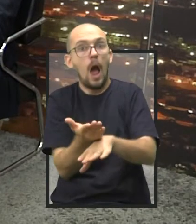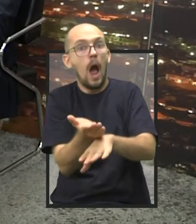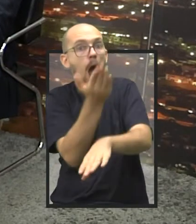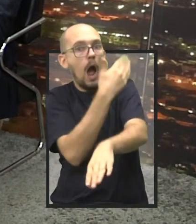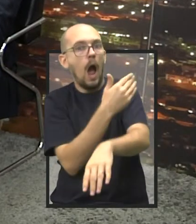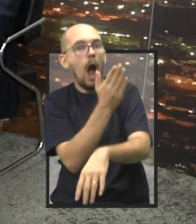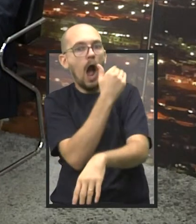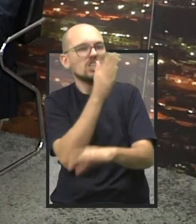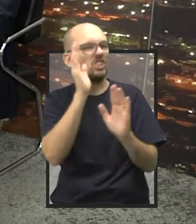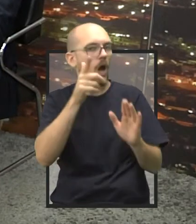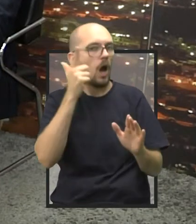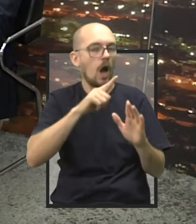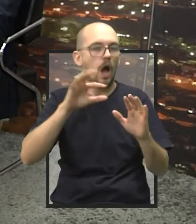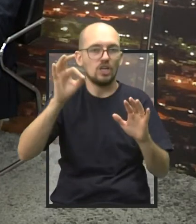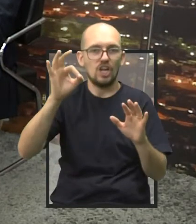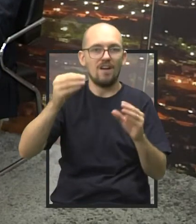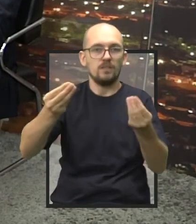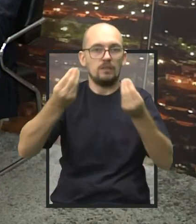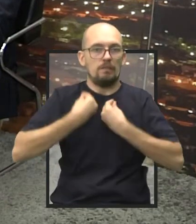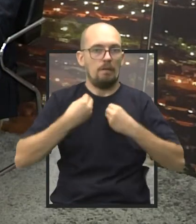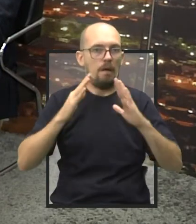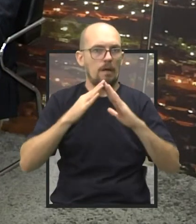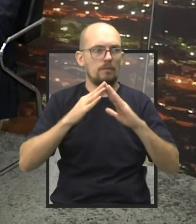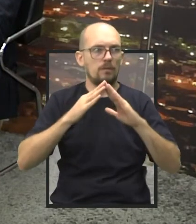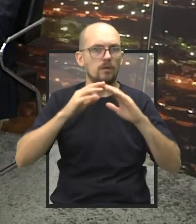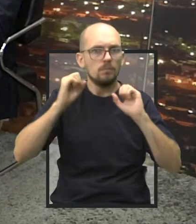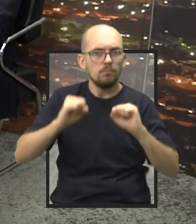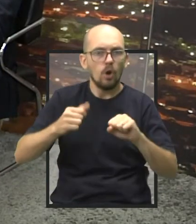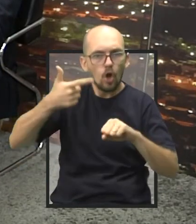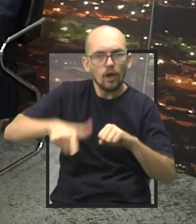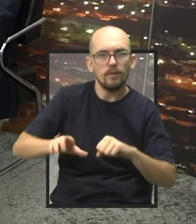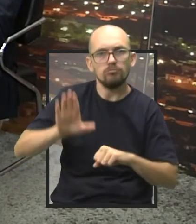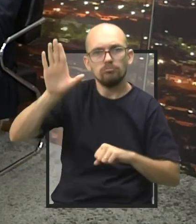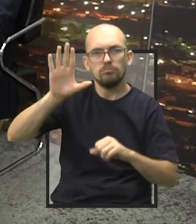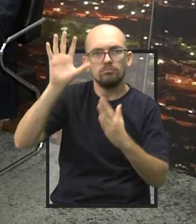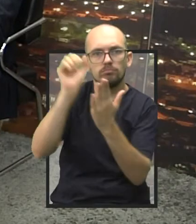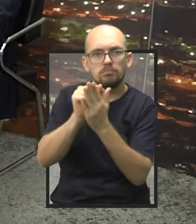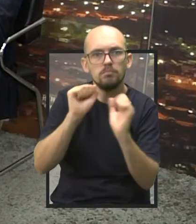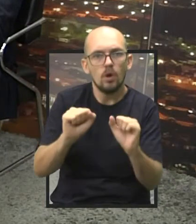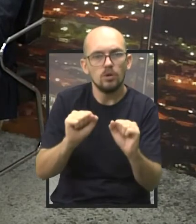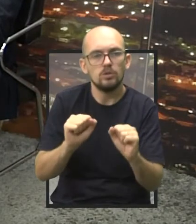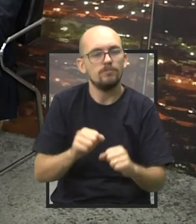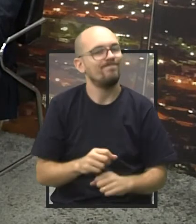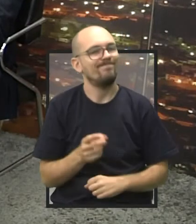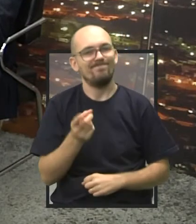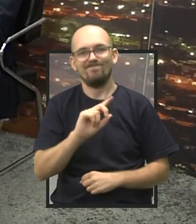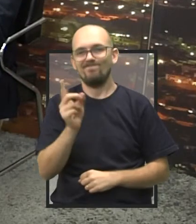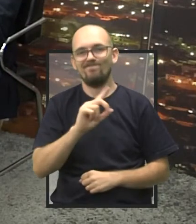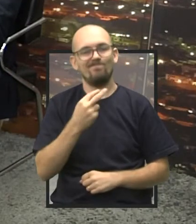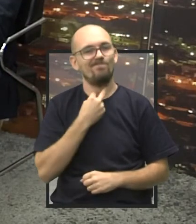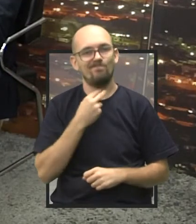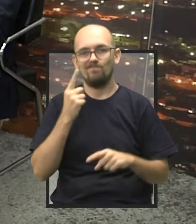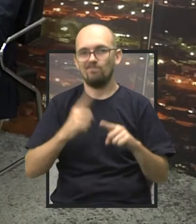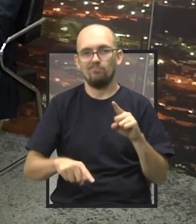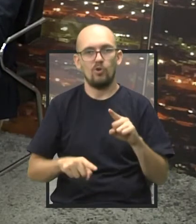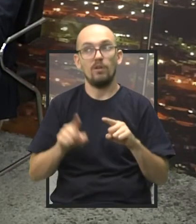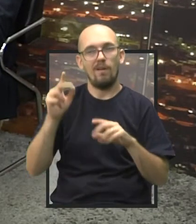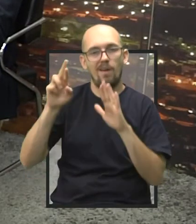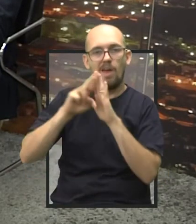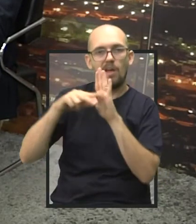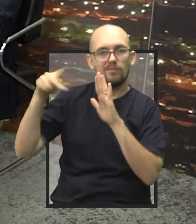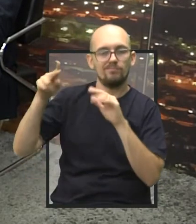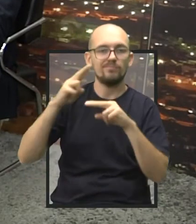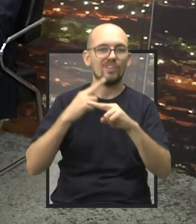já foi contemplado uma vez? Pode participar de novos? Como que fica? Não, isso é uma regra da Caixa Econômica